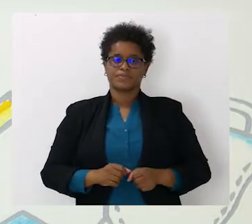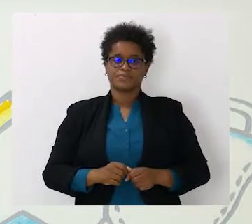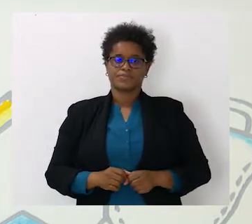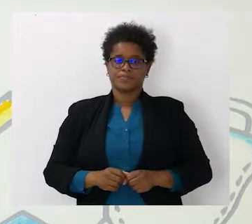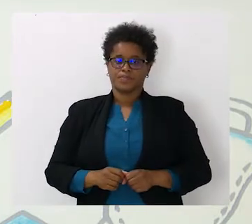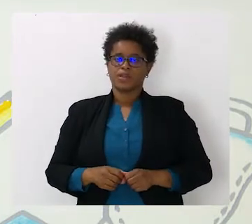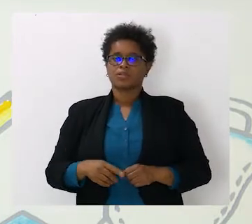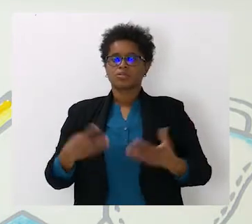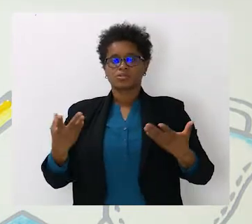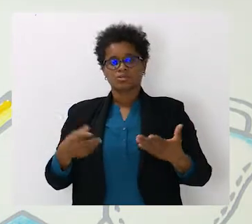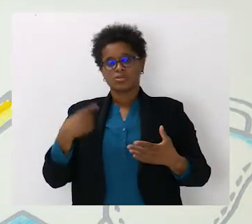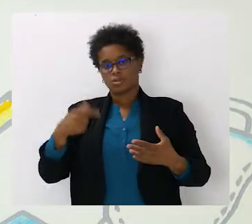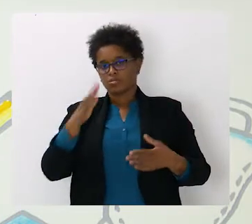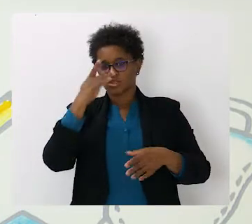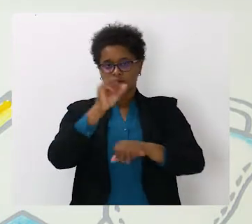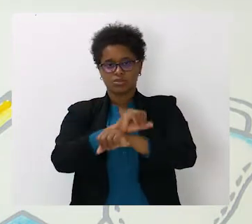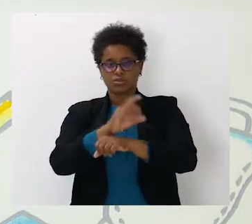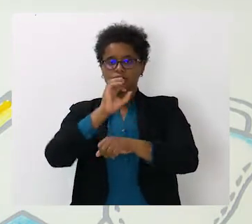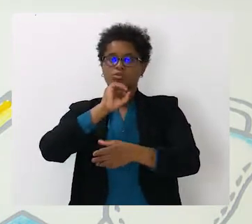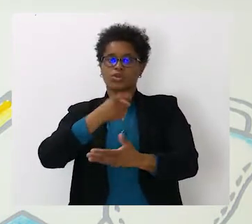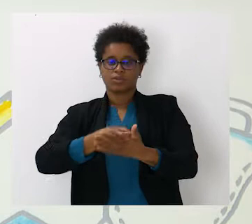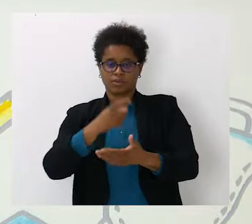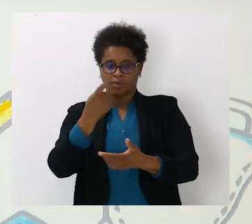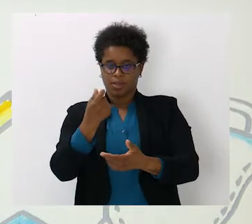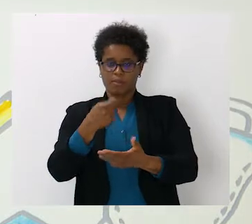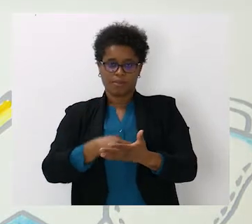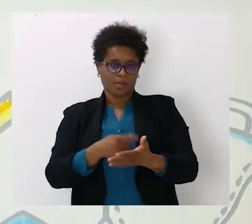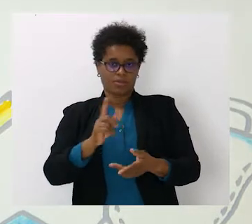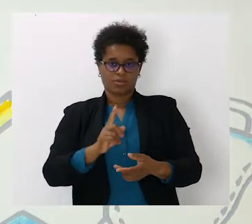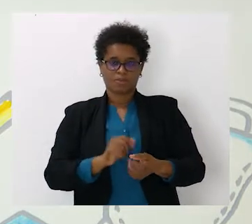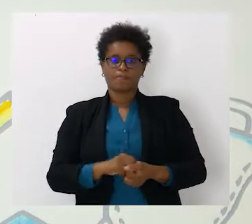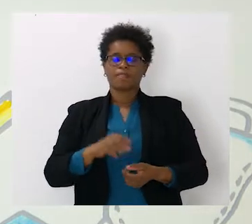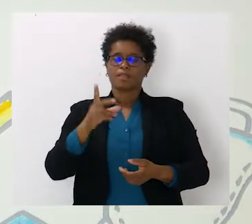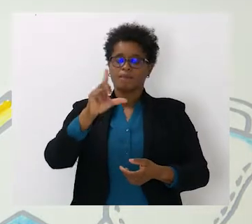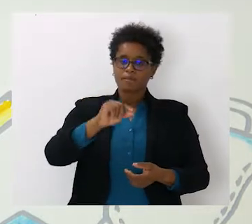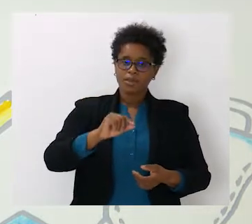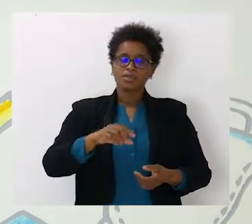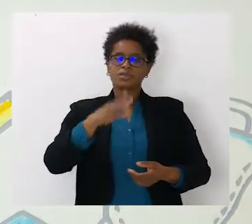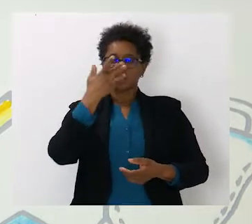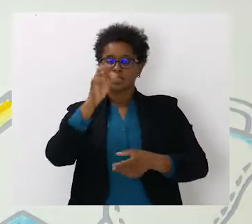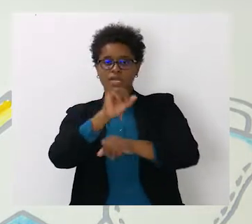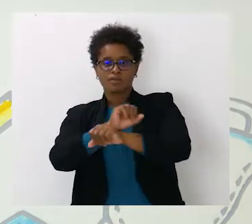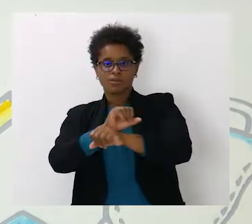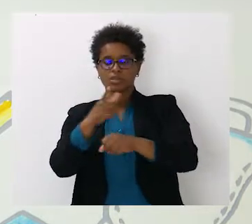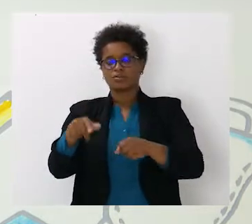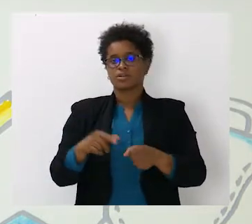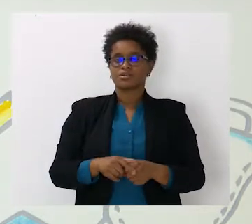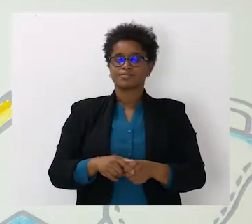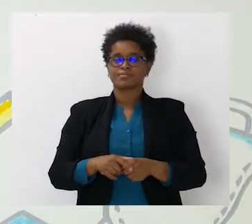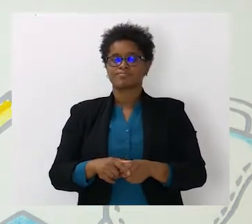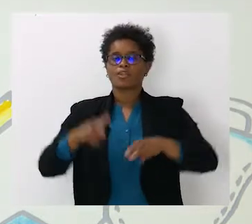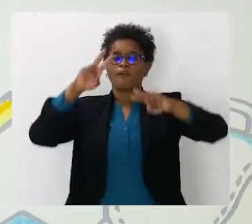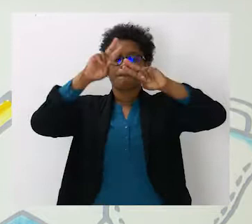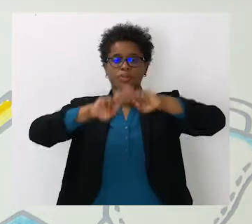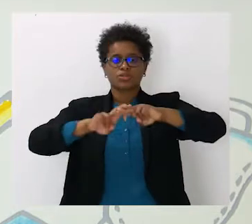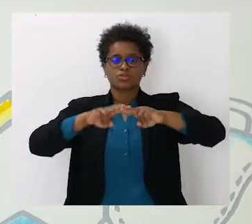Ok? Portanto, em resumo, temos escravidão por dívidas e escravidão através de cativeiros,